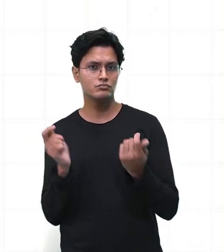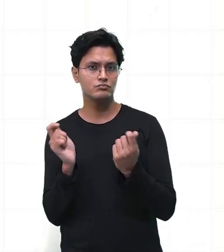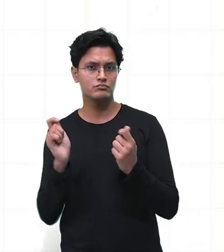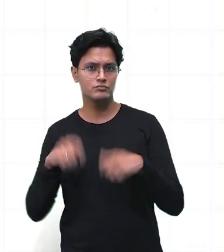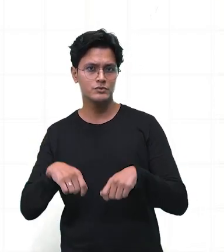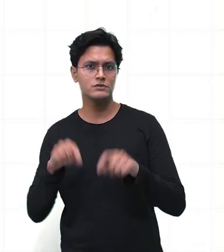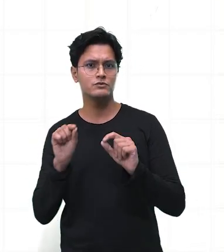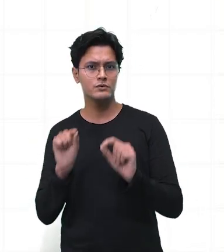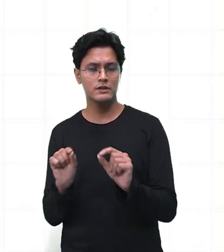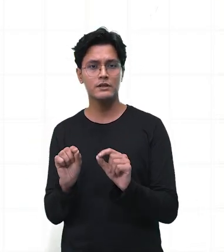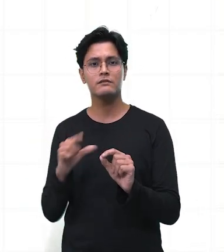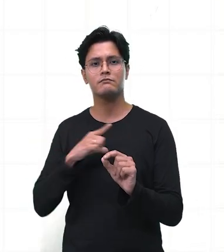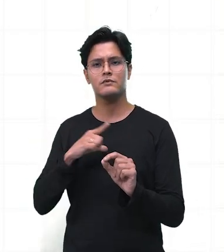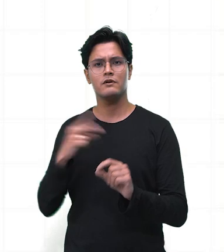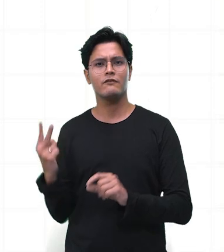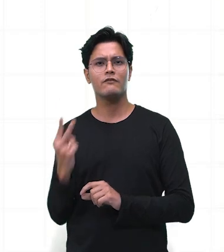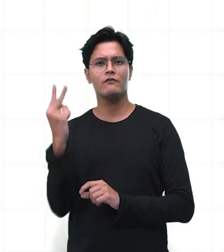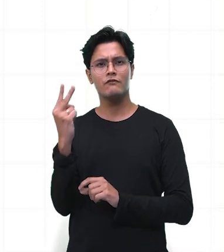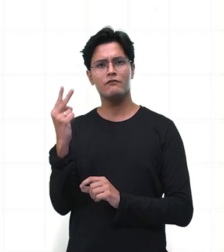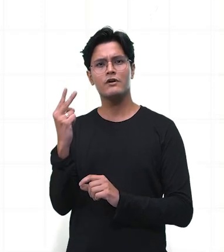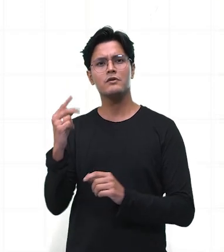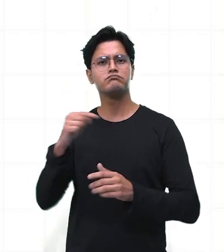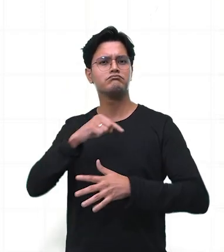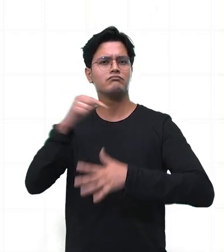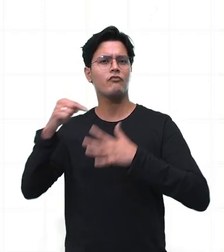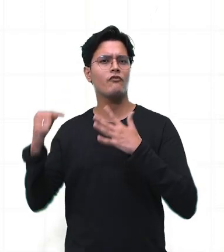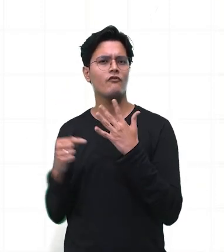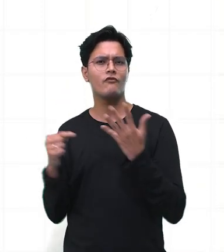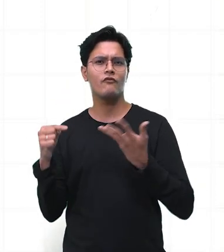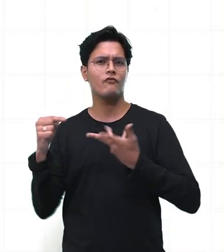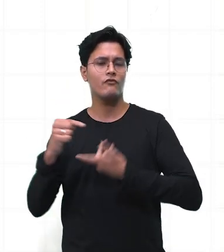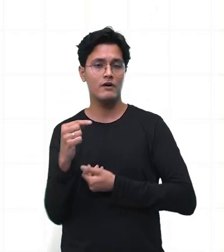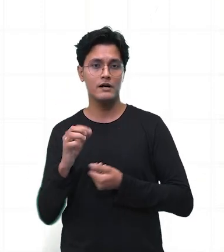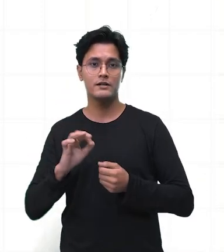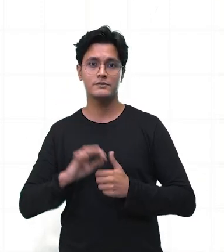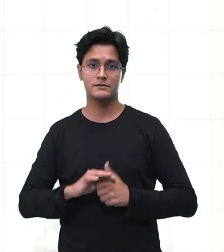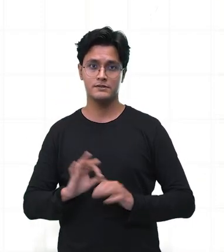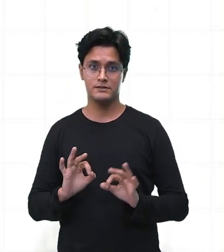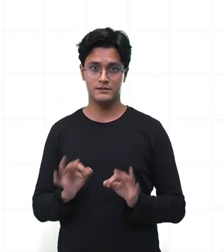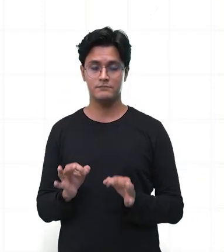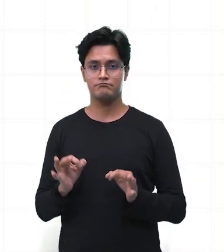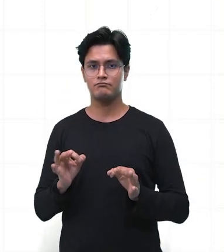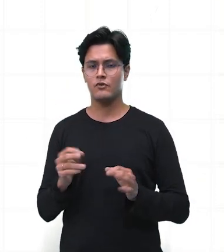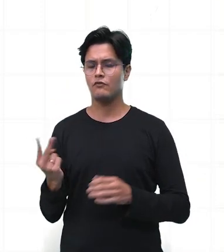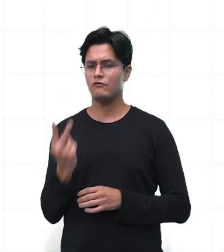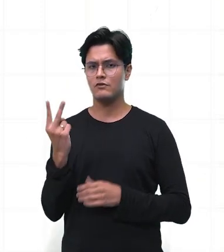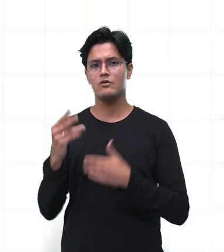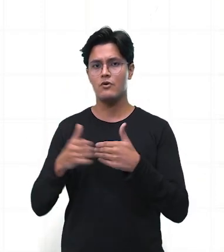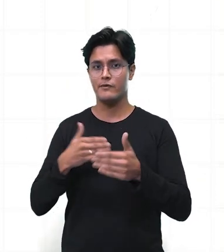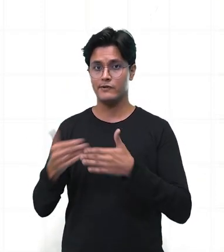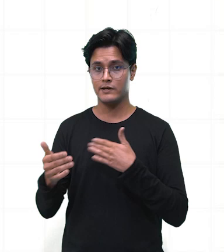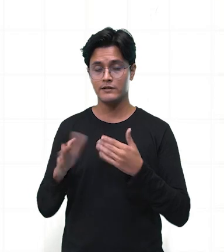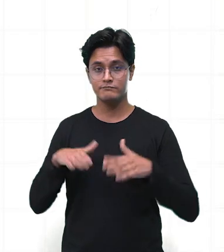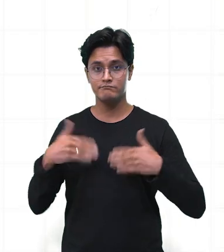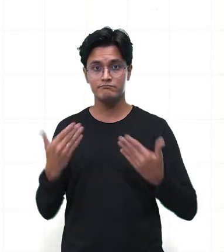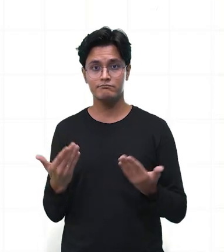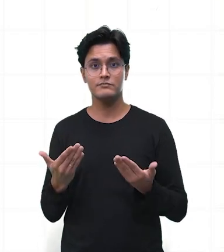assumir qualquer valor. Assim, podendo, né, assumir qualquer valor. Então, vejam.